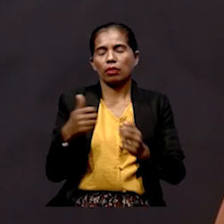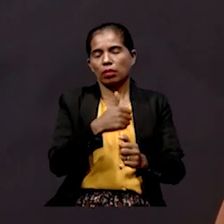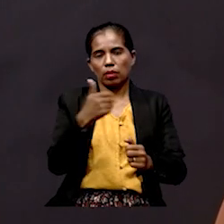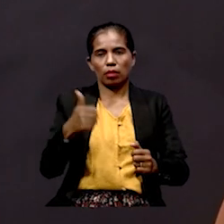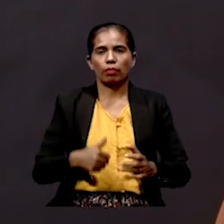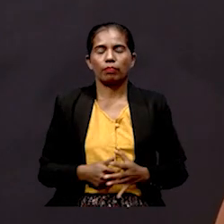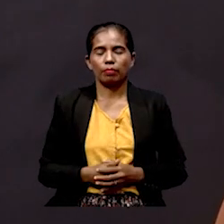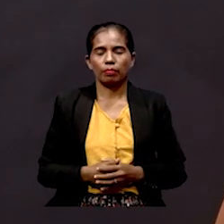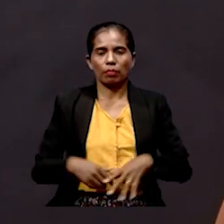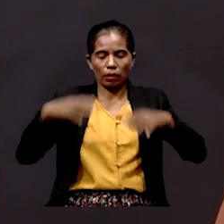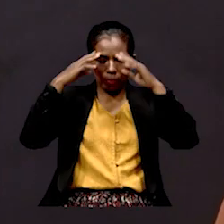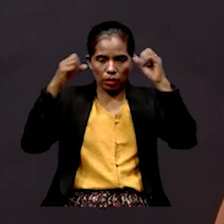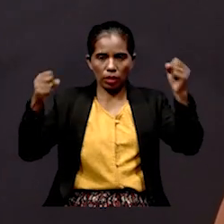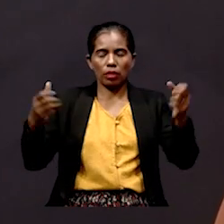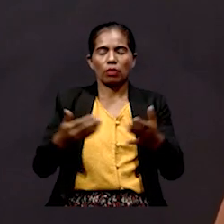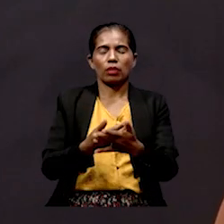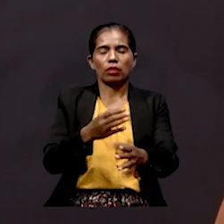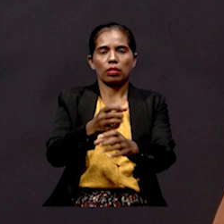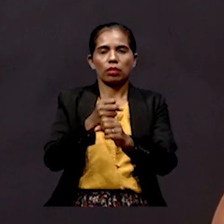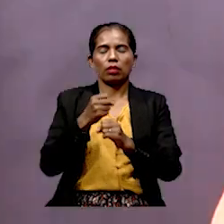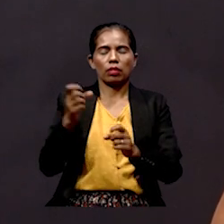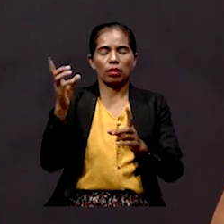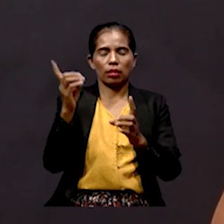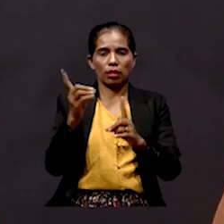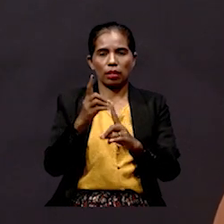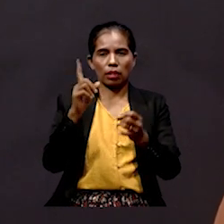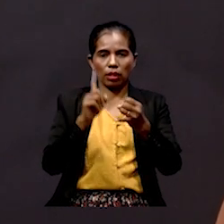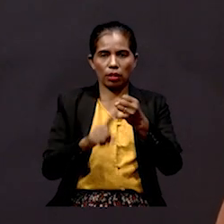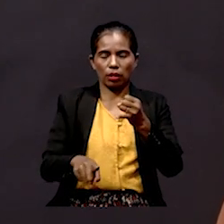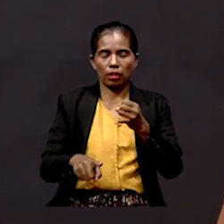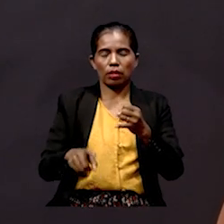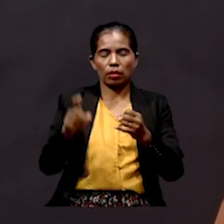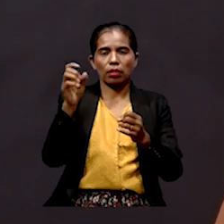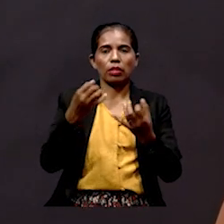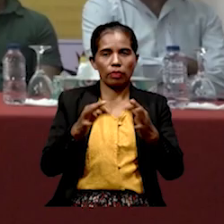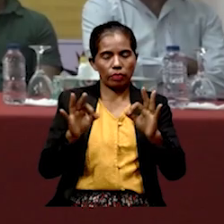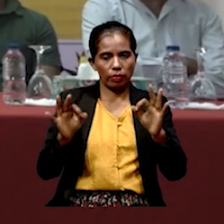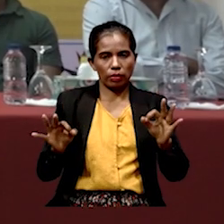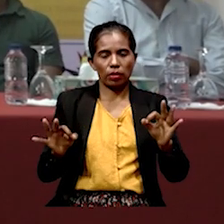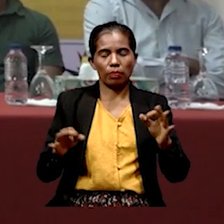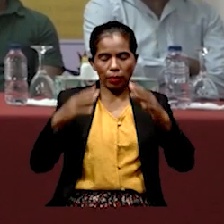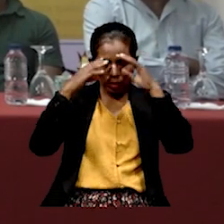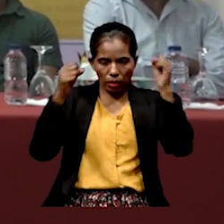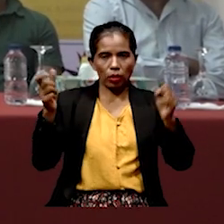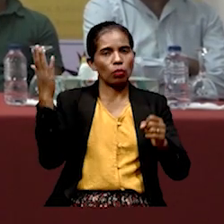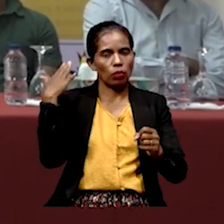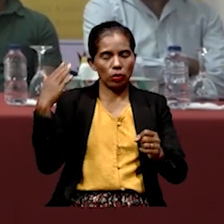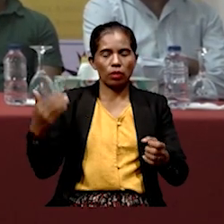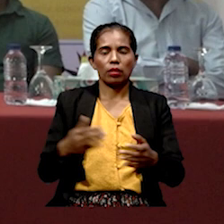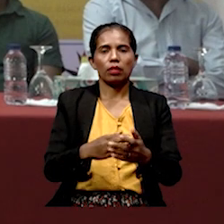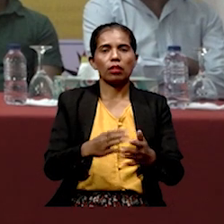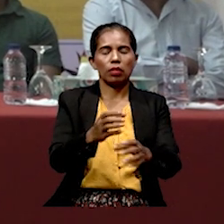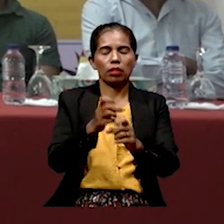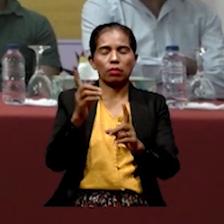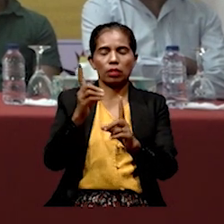oen. Presidente Fon, seisimo posse, e a loron icus Presidente da República, tuan nini a mandato, no Presidente Fon, seisimo posse, e a loron